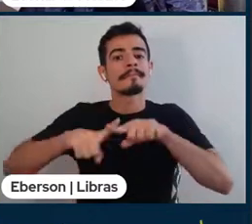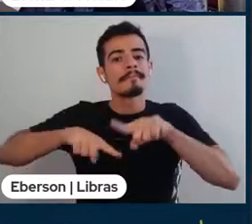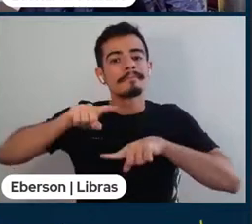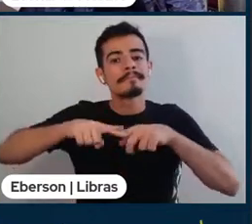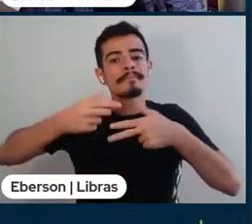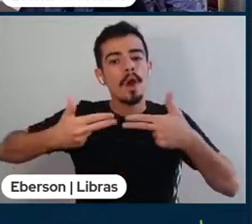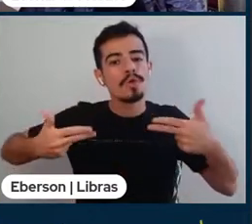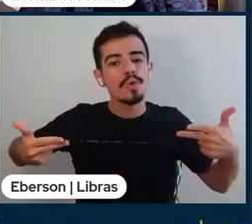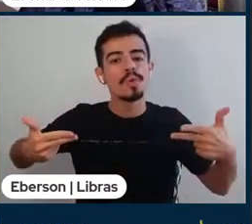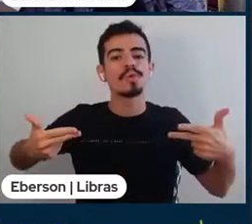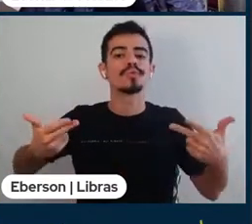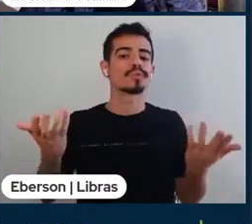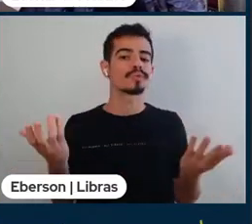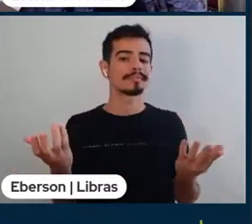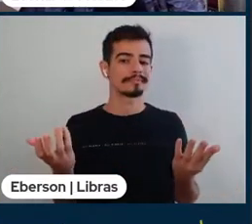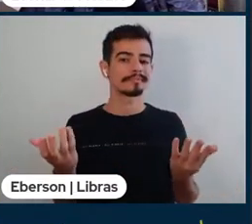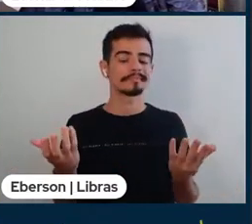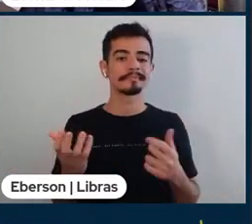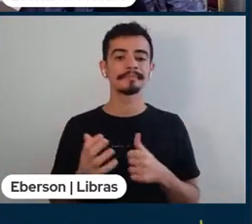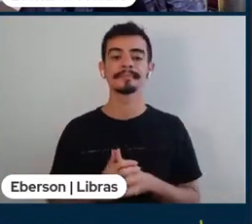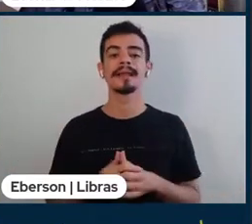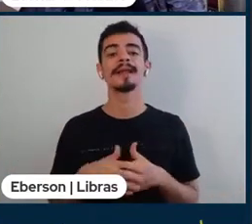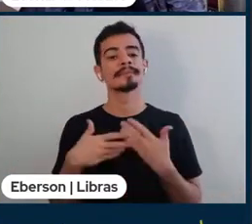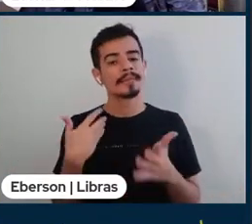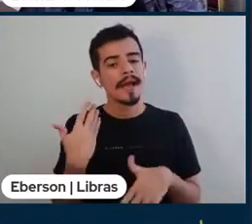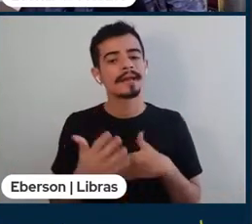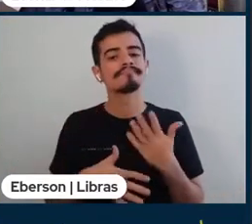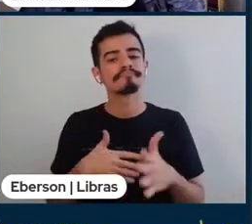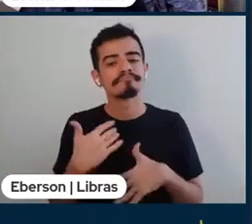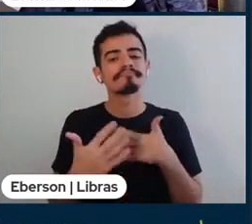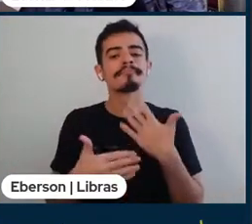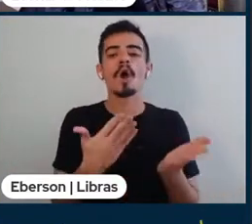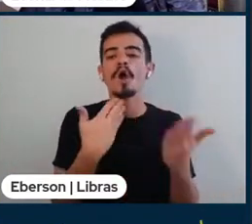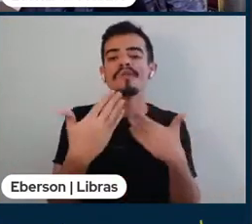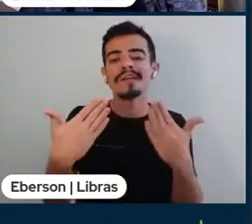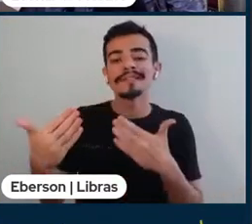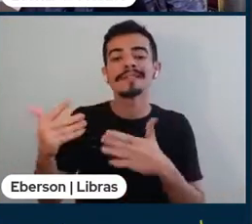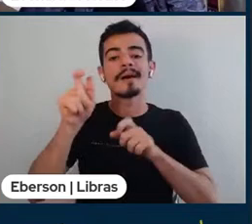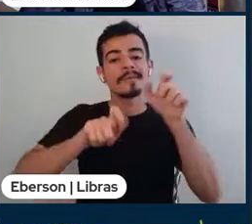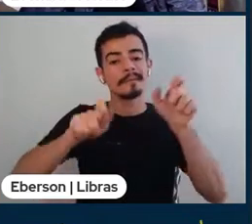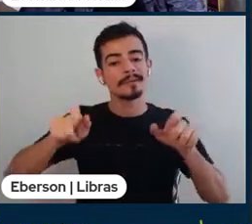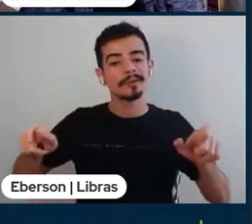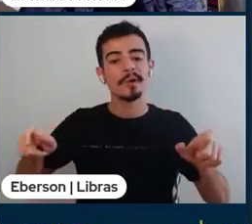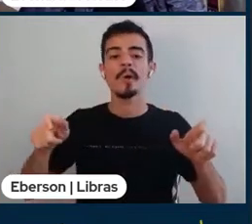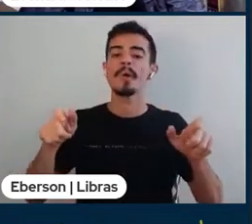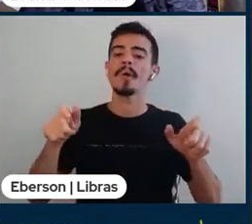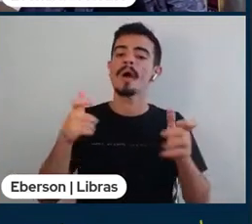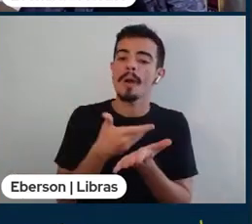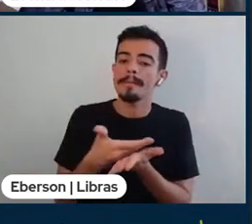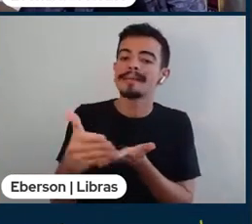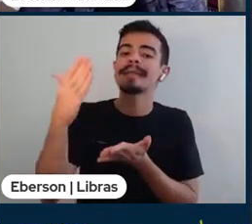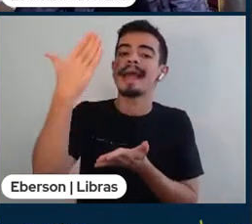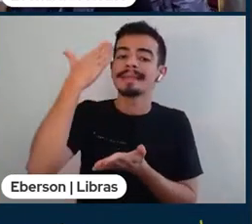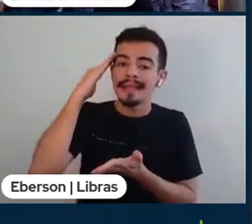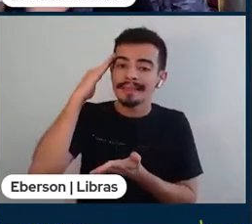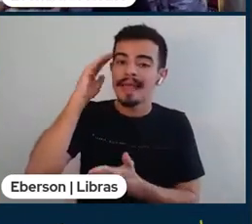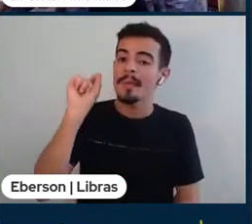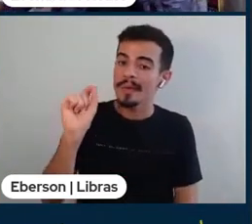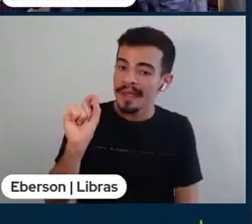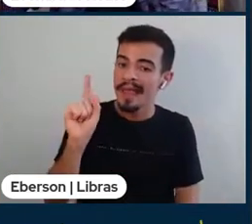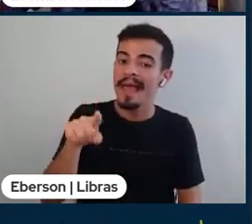com jornalismo. E aí fui conversando com as pessoas, enfim, fui entendendo que é